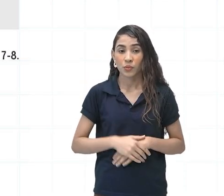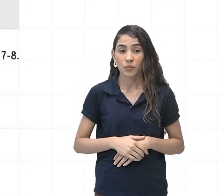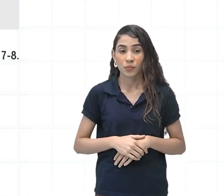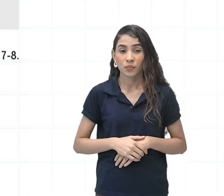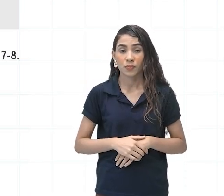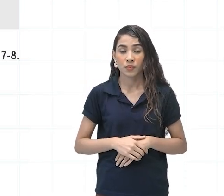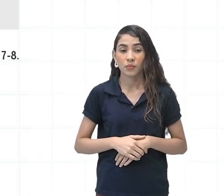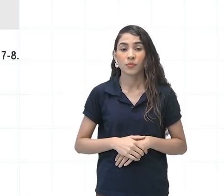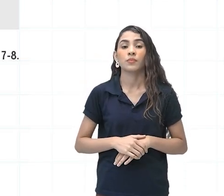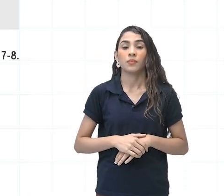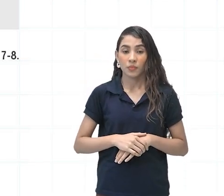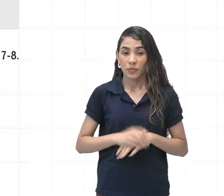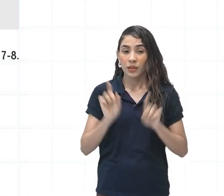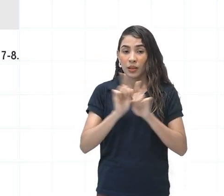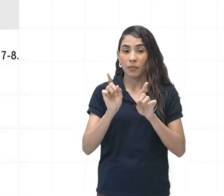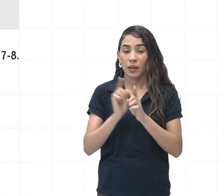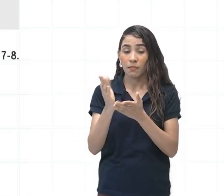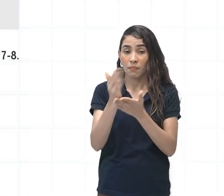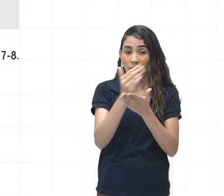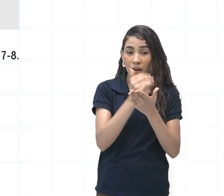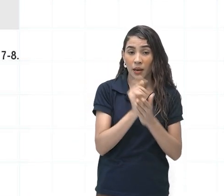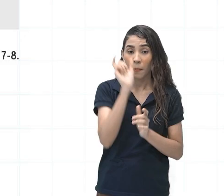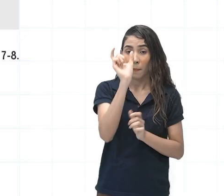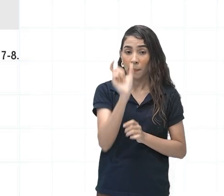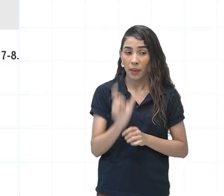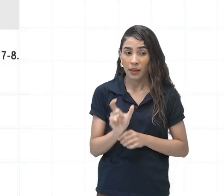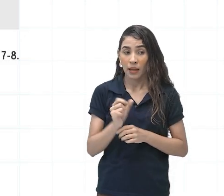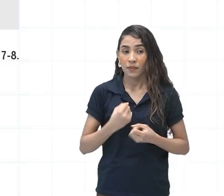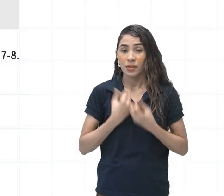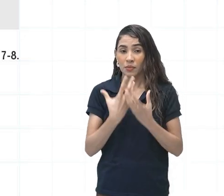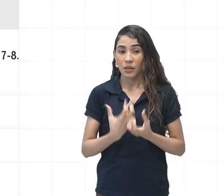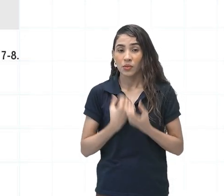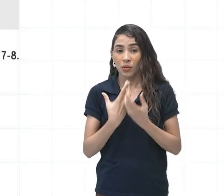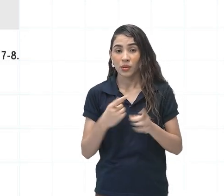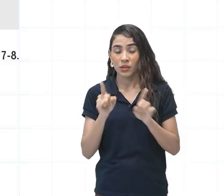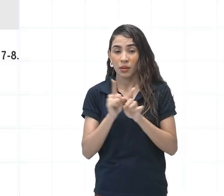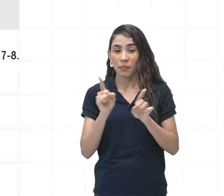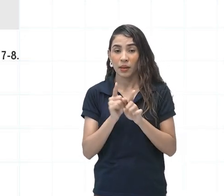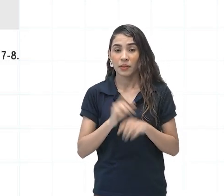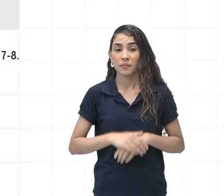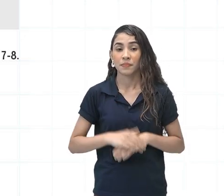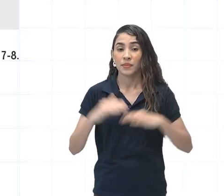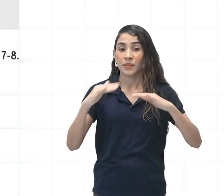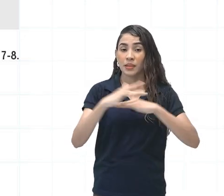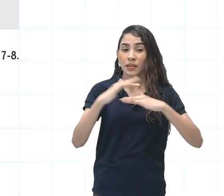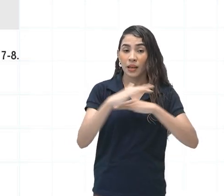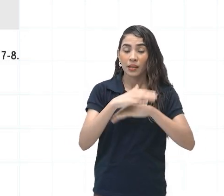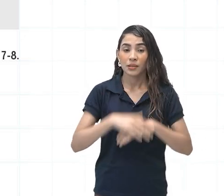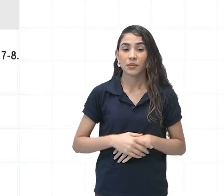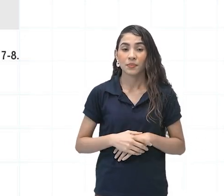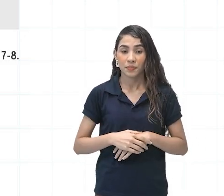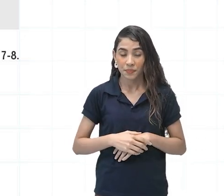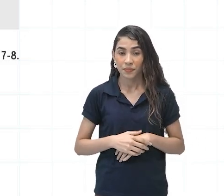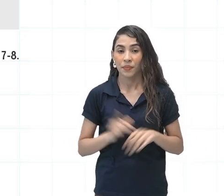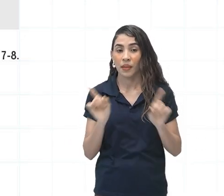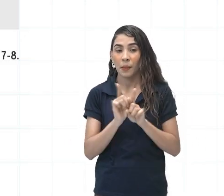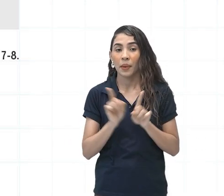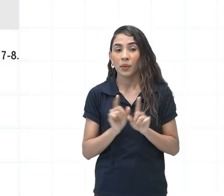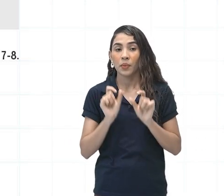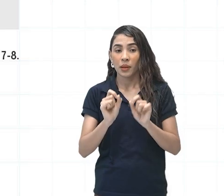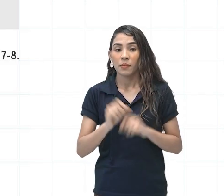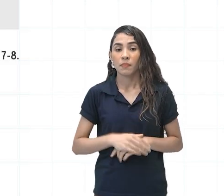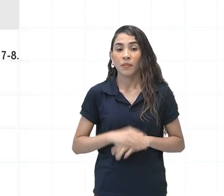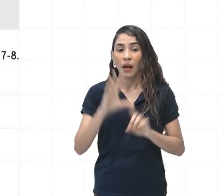fez um levantamento de palavras, expressões dessa cidade, né? Considerando, então, aquilo